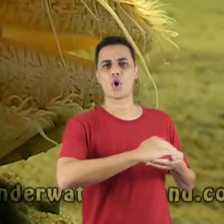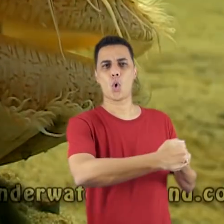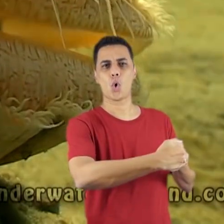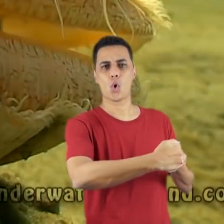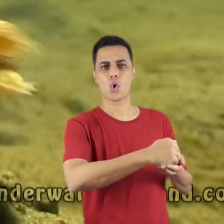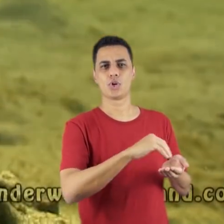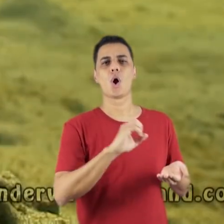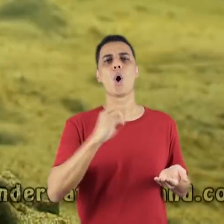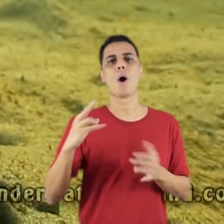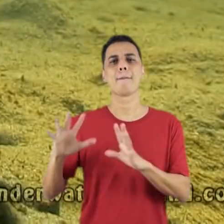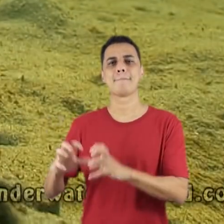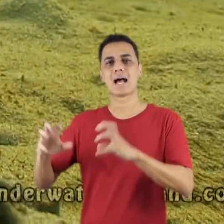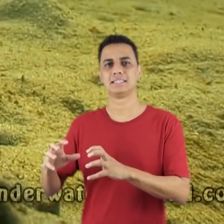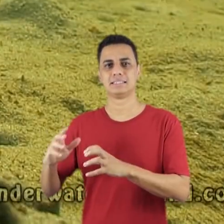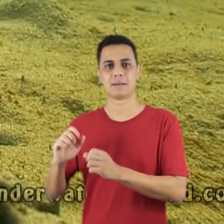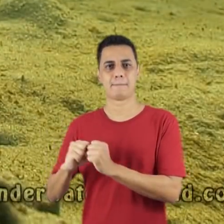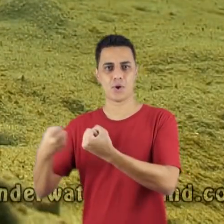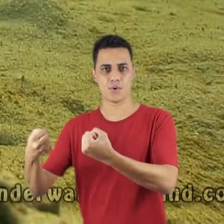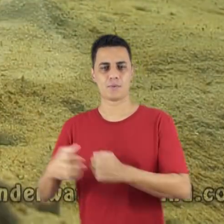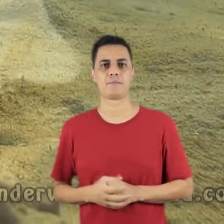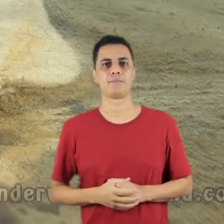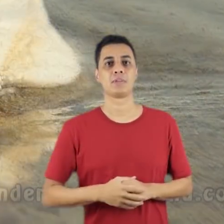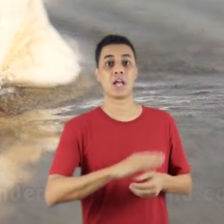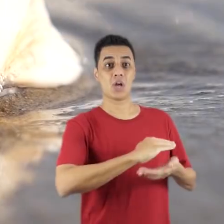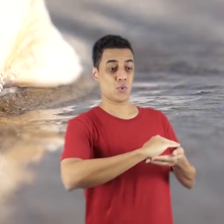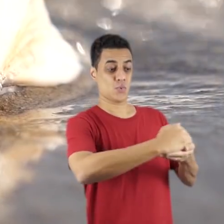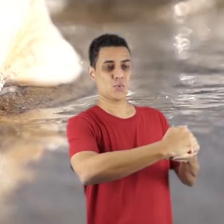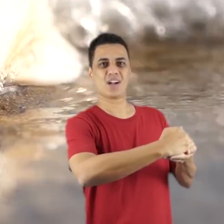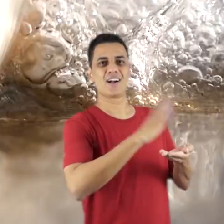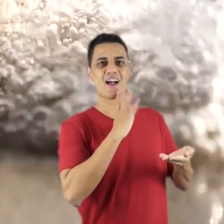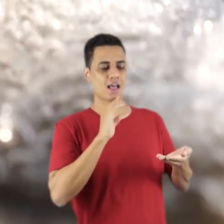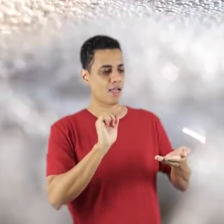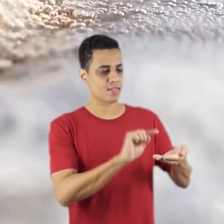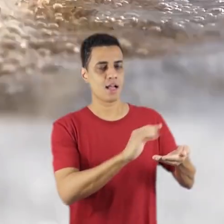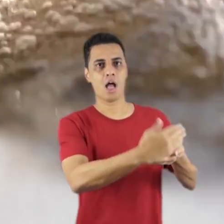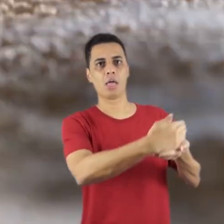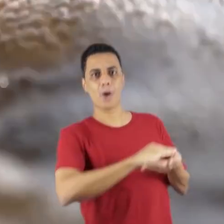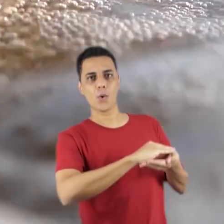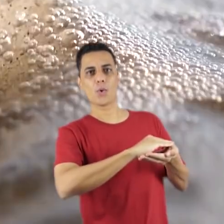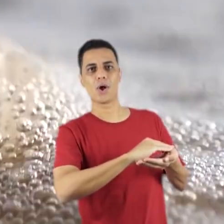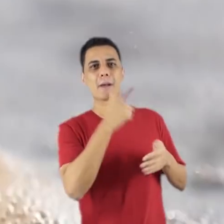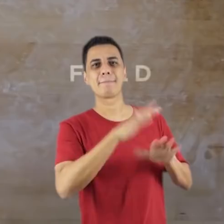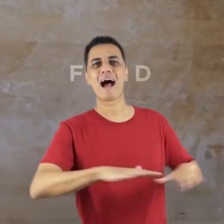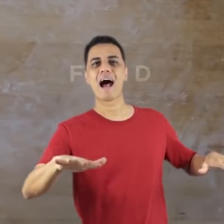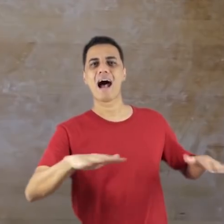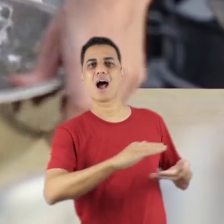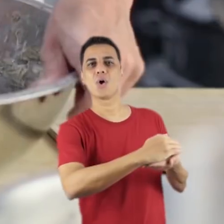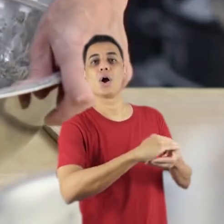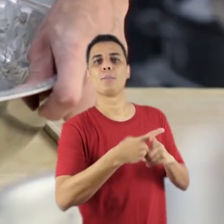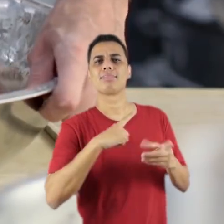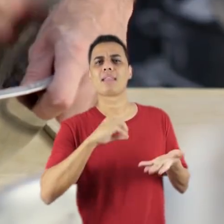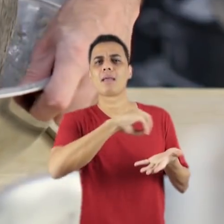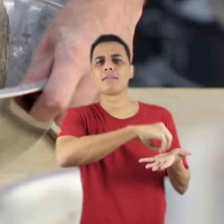proximidade de alguém, ela se fecha por completo. Ela evita qualquer contato com o seu precioso conteúdo interior. A massa